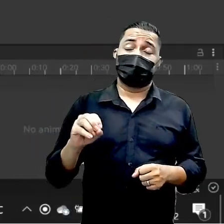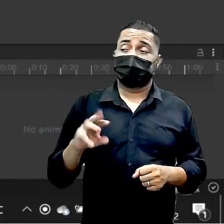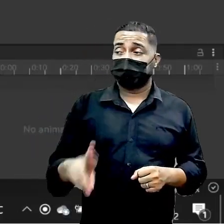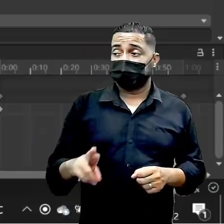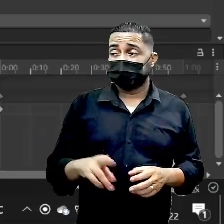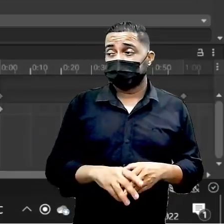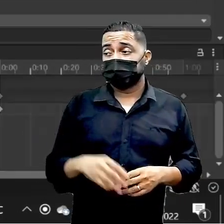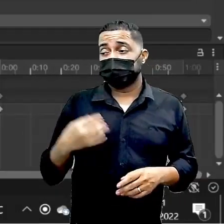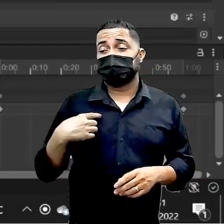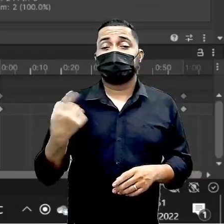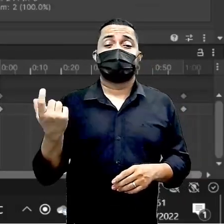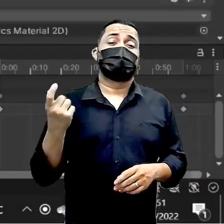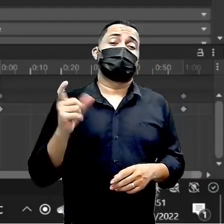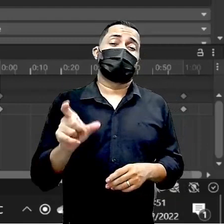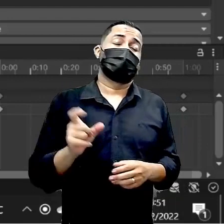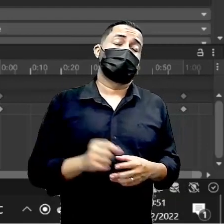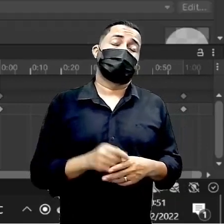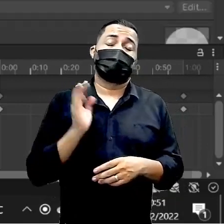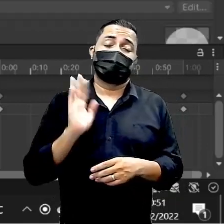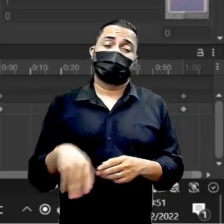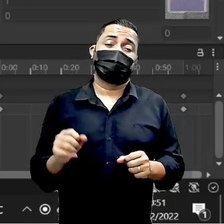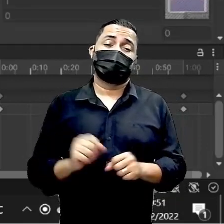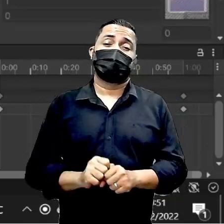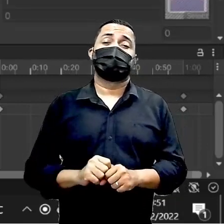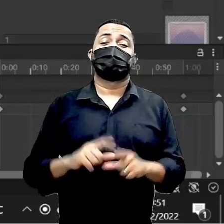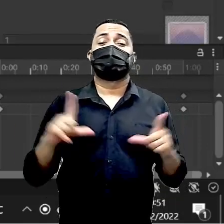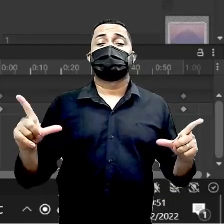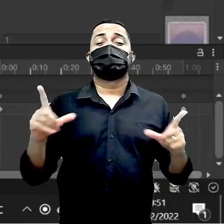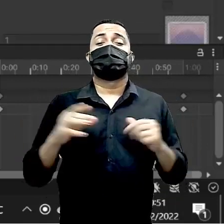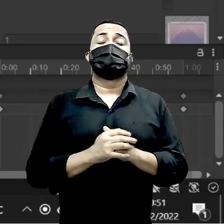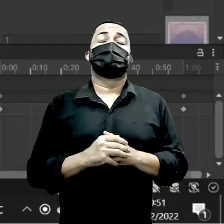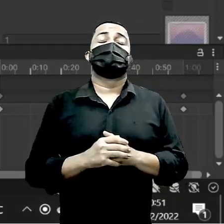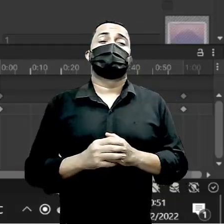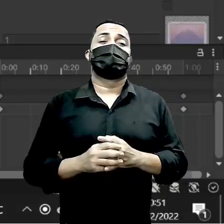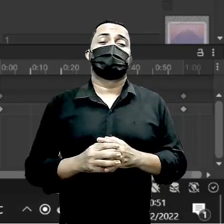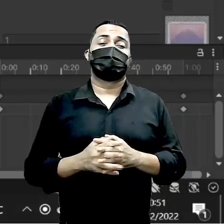quando eu aperto o círculo, ó, ele já aparece aqui